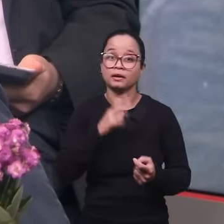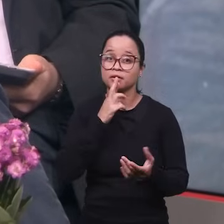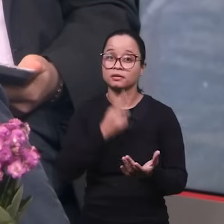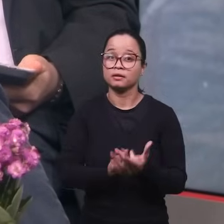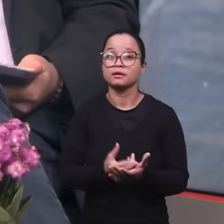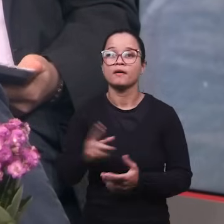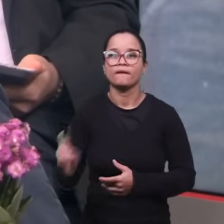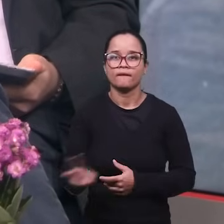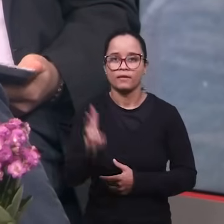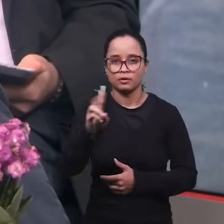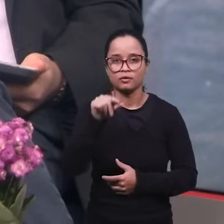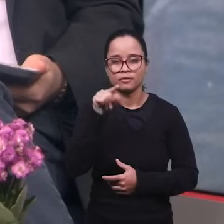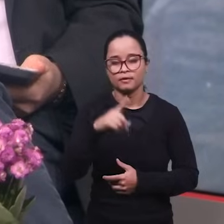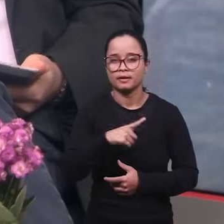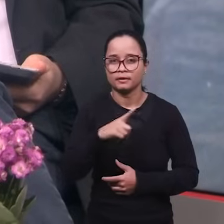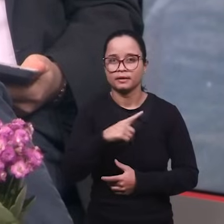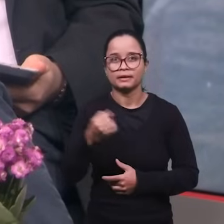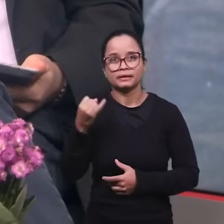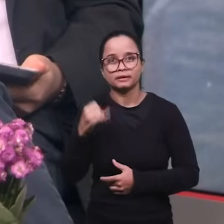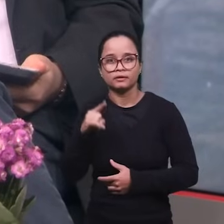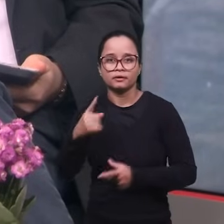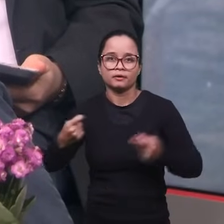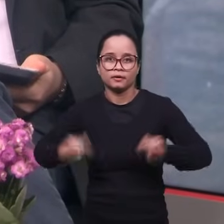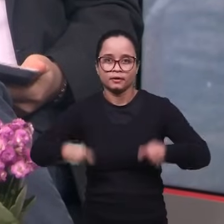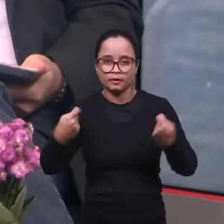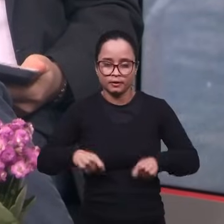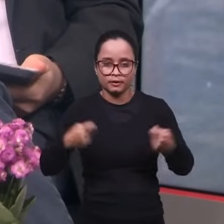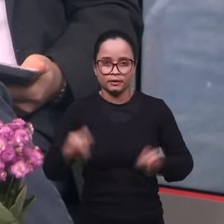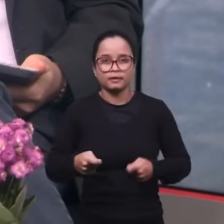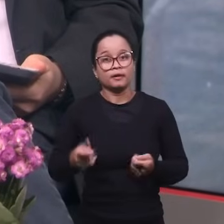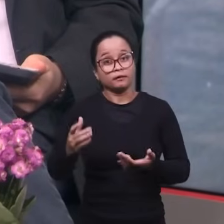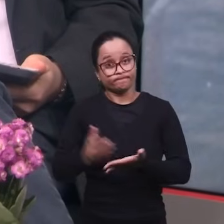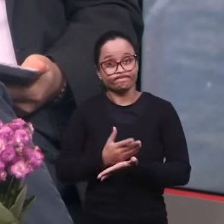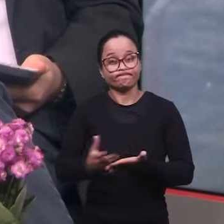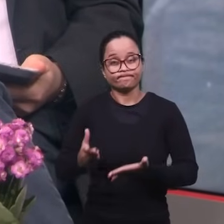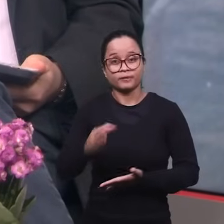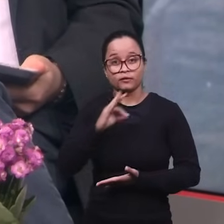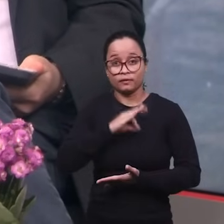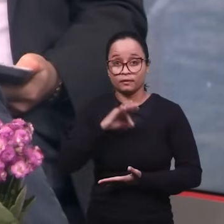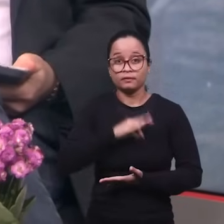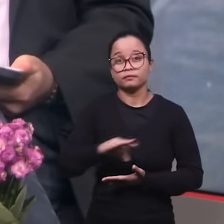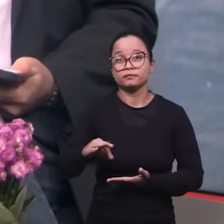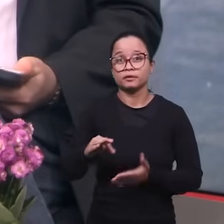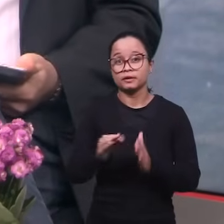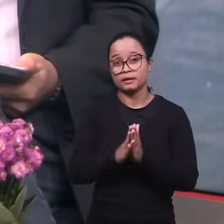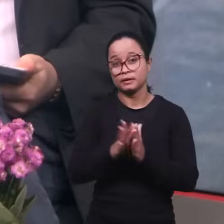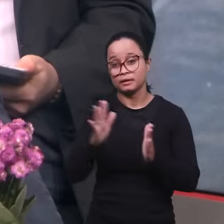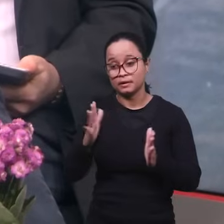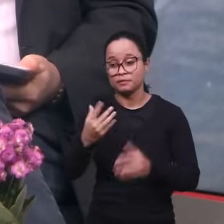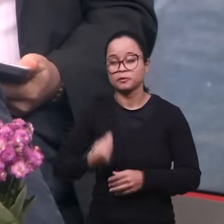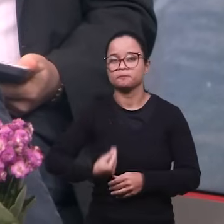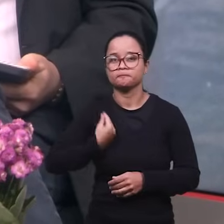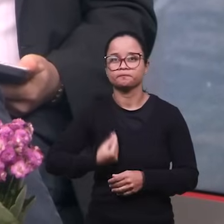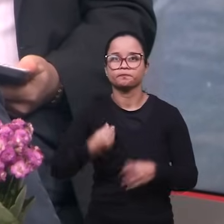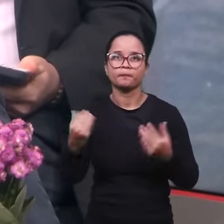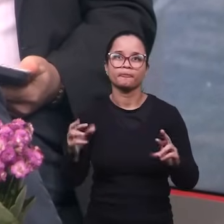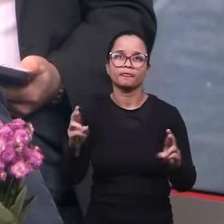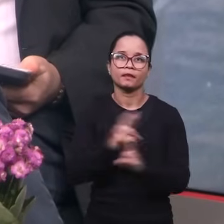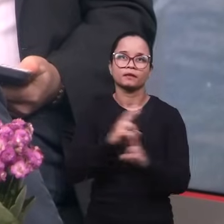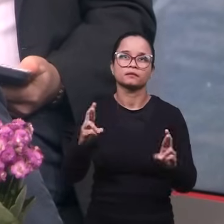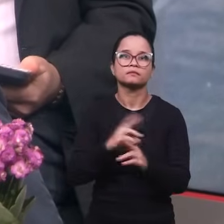justamente o valor que você vai receber e se você precisar de benefício ao longo da vida. Essa relação,